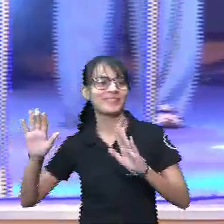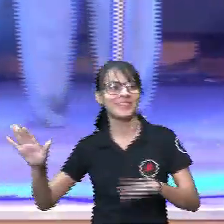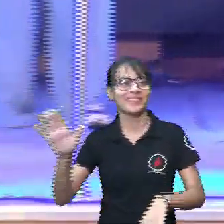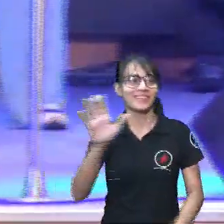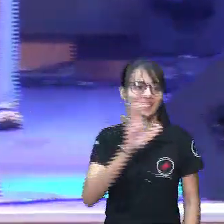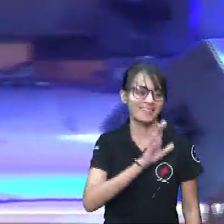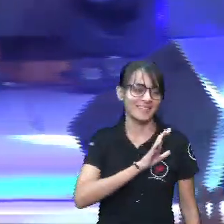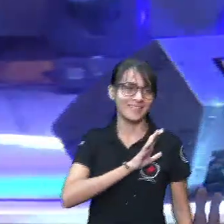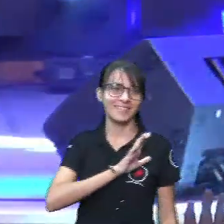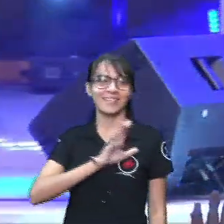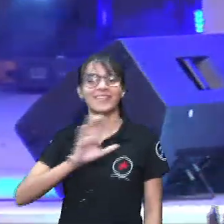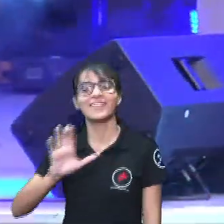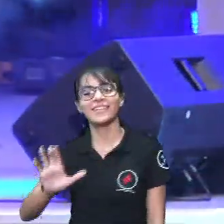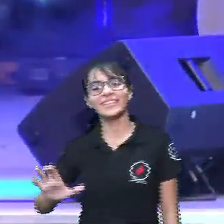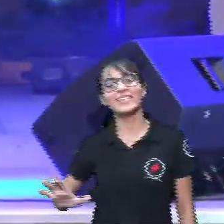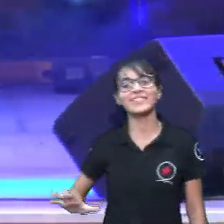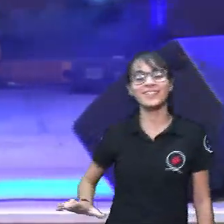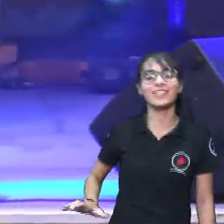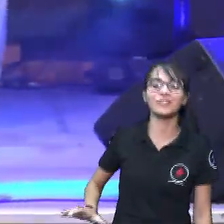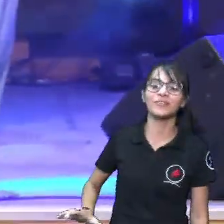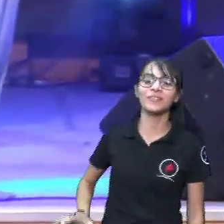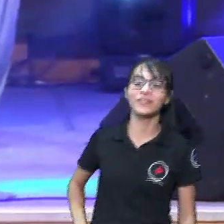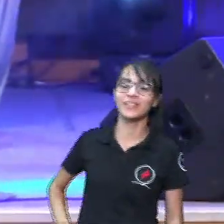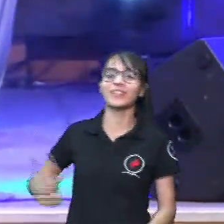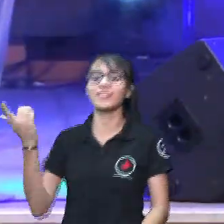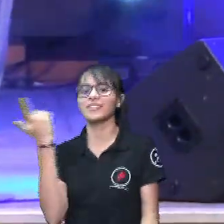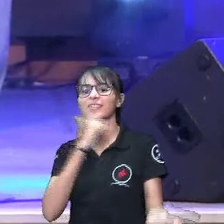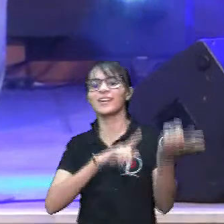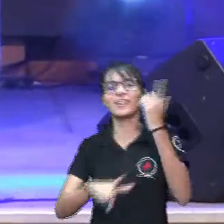mãos ao Cristo que